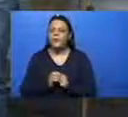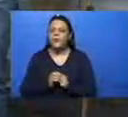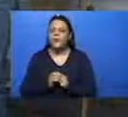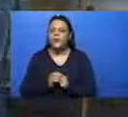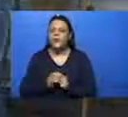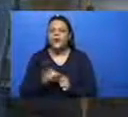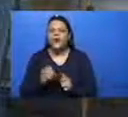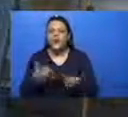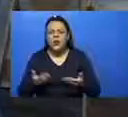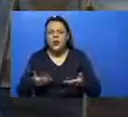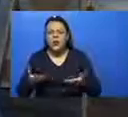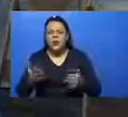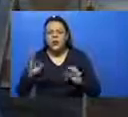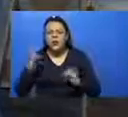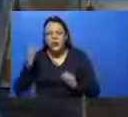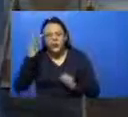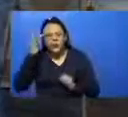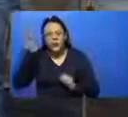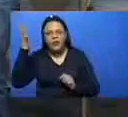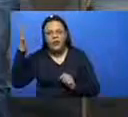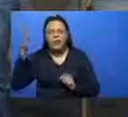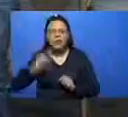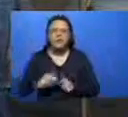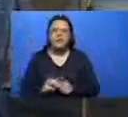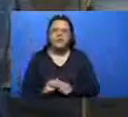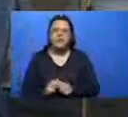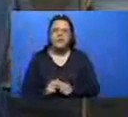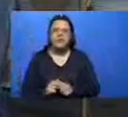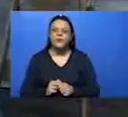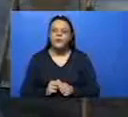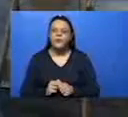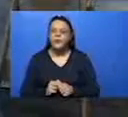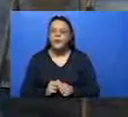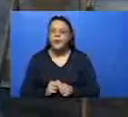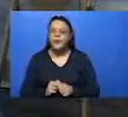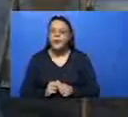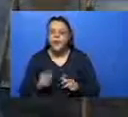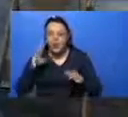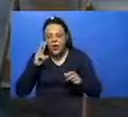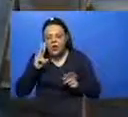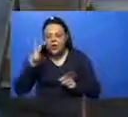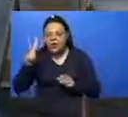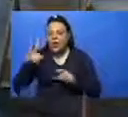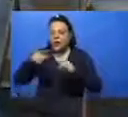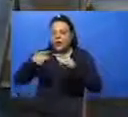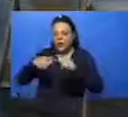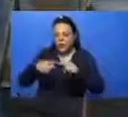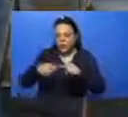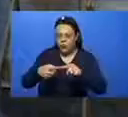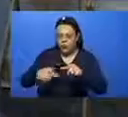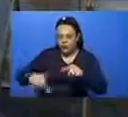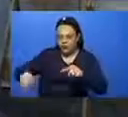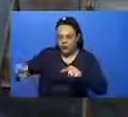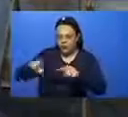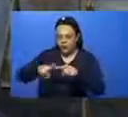Ficou mais fácil de entender assim? Então, eu vi um círculo lá. Lembra da